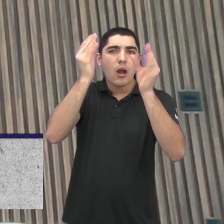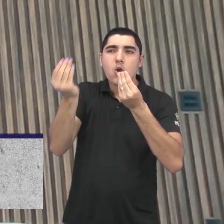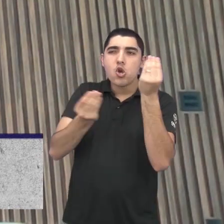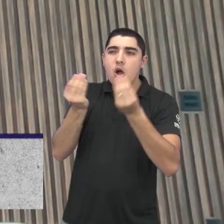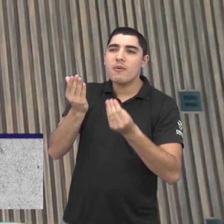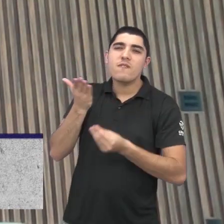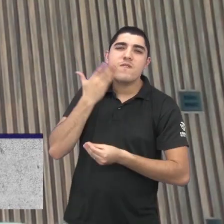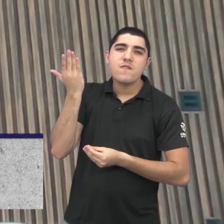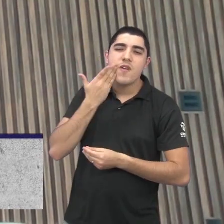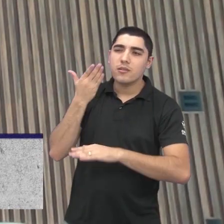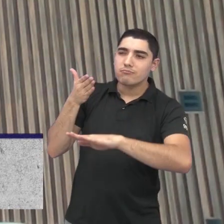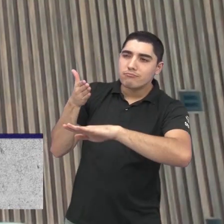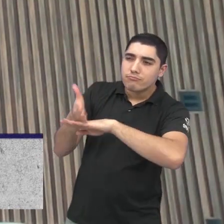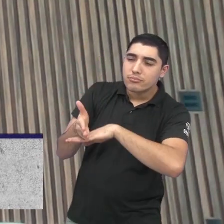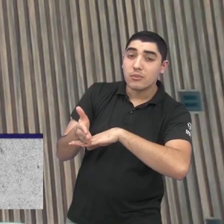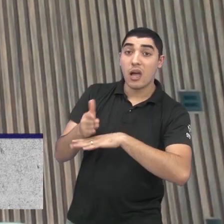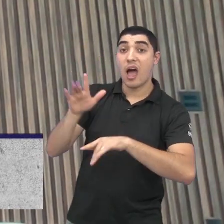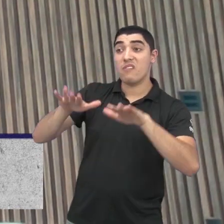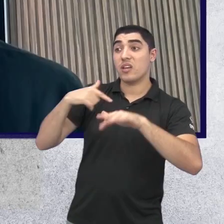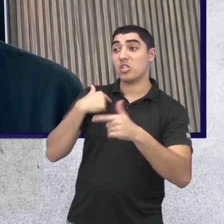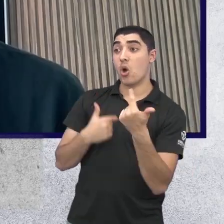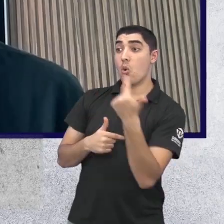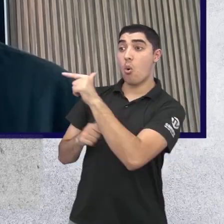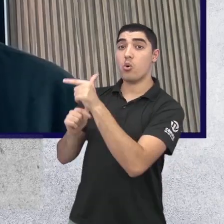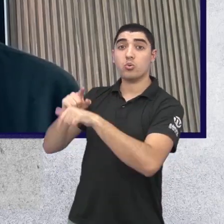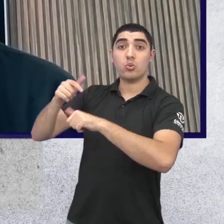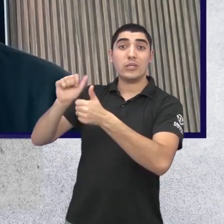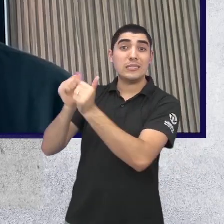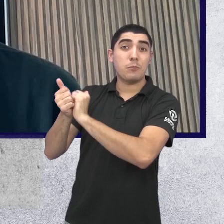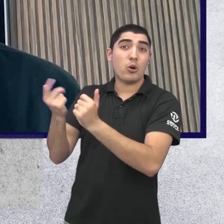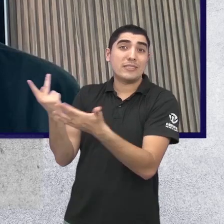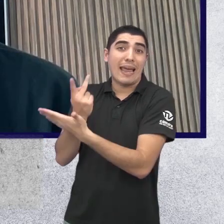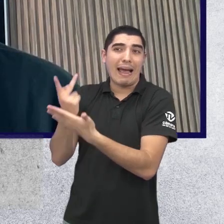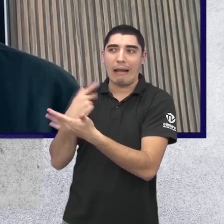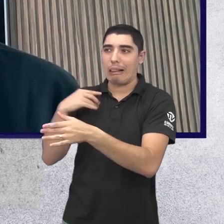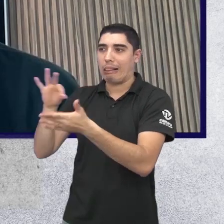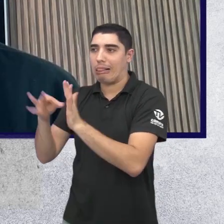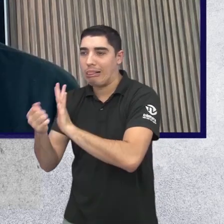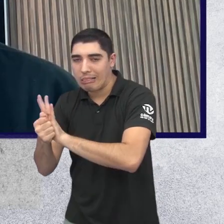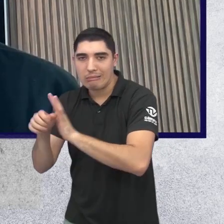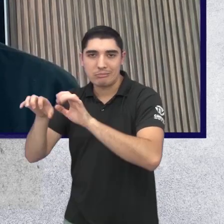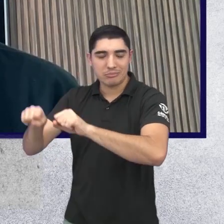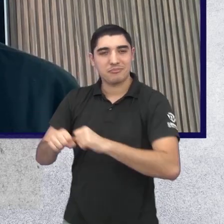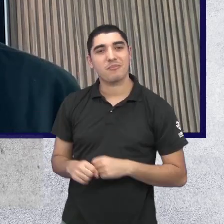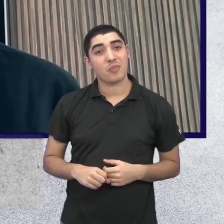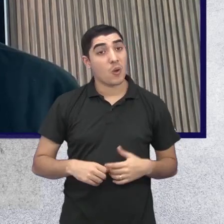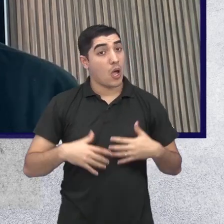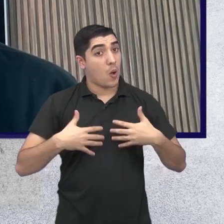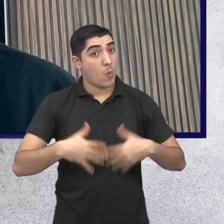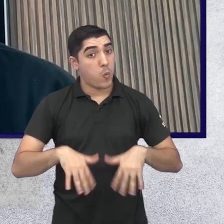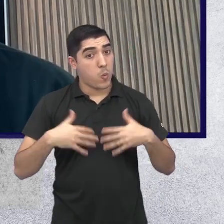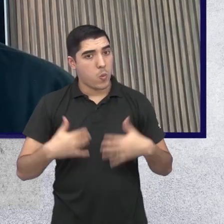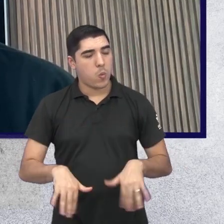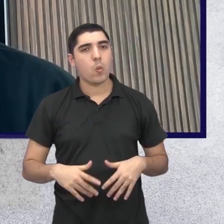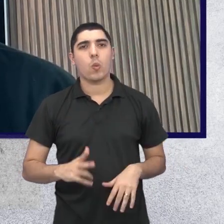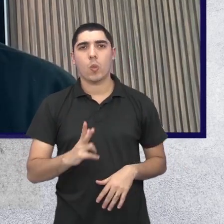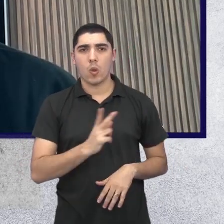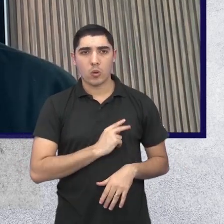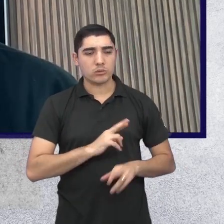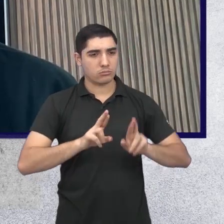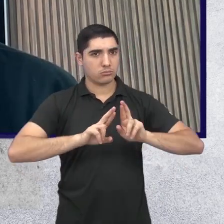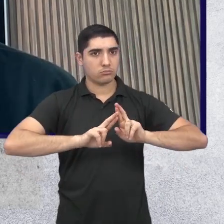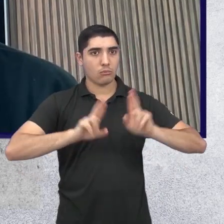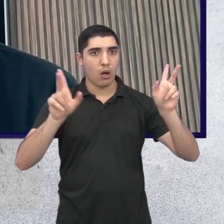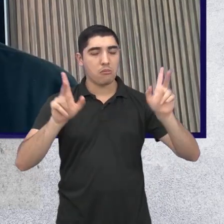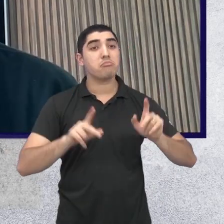matrícula num esporte errado, etc. Bruno, devo imaginar, viu? Mas a diferença é clara, né? A gente viu